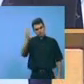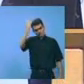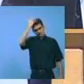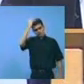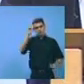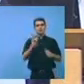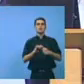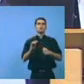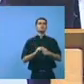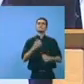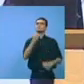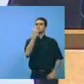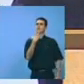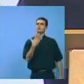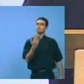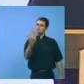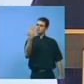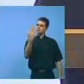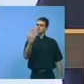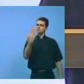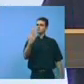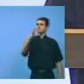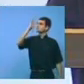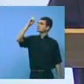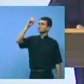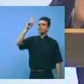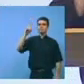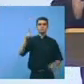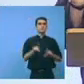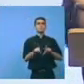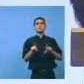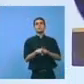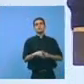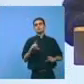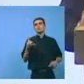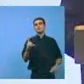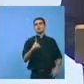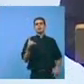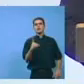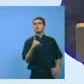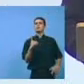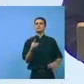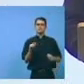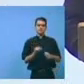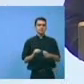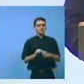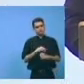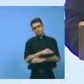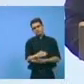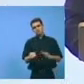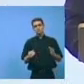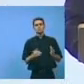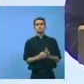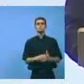Fez o que é bom aos olhos do Senhor, seguindo fielmente o exemplo de Davi, seu pai, sem se desviar nem para a direita nem para a esquerda.